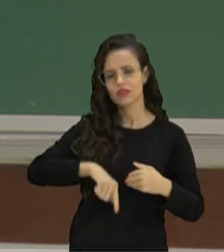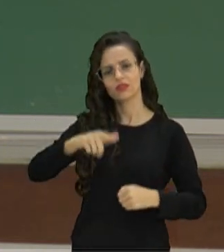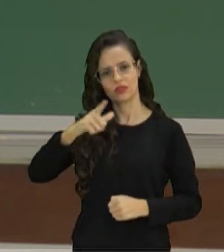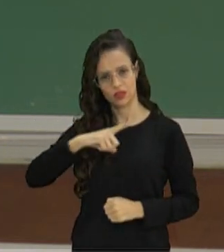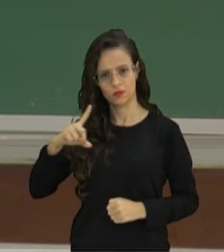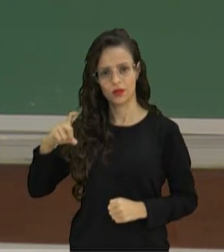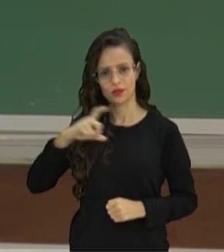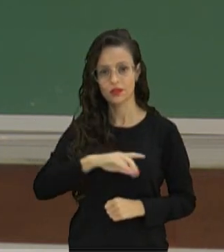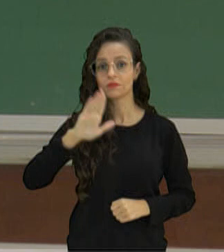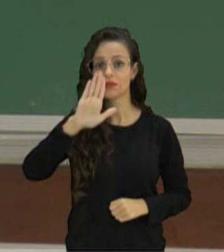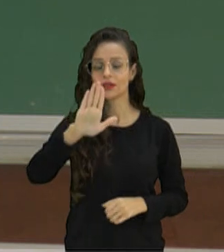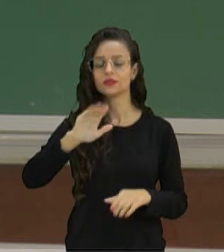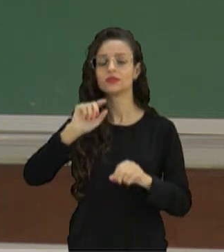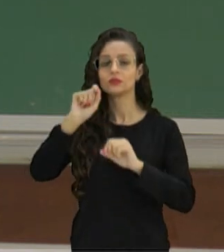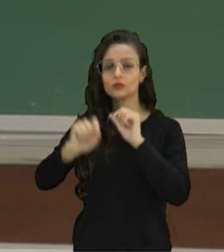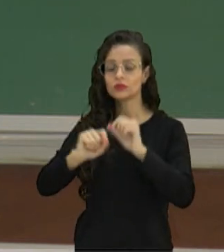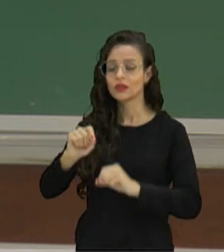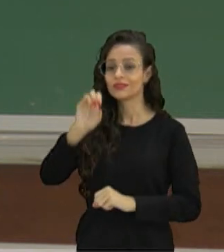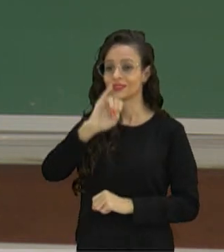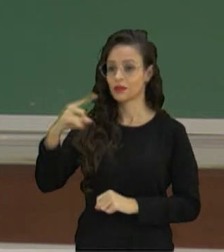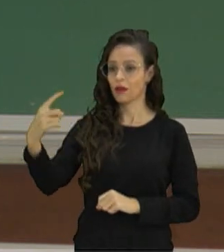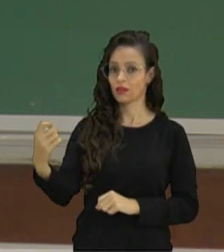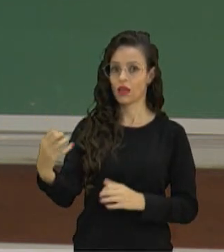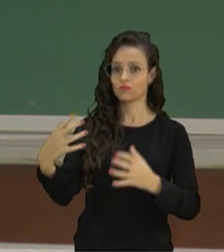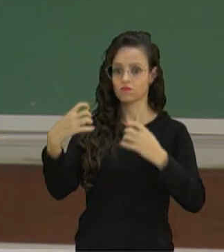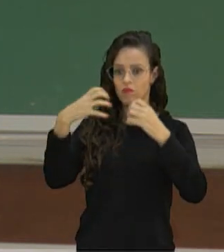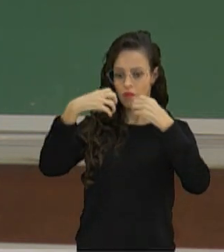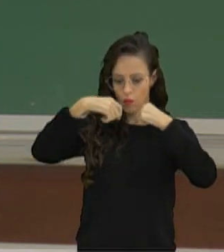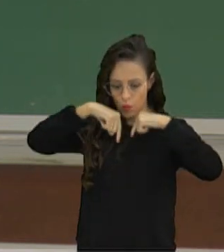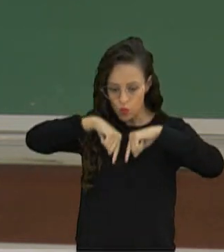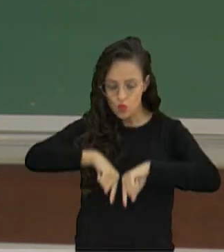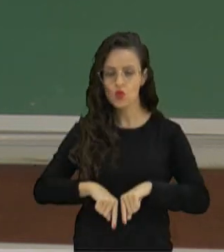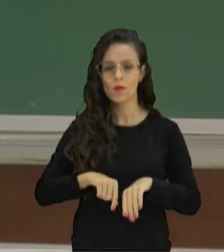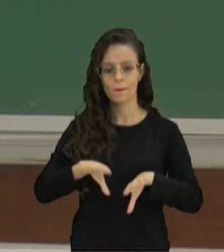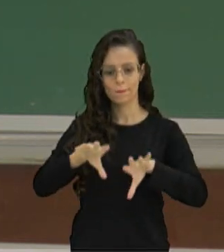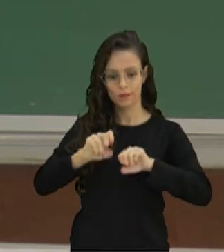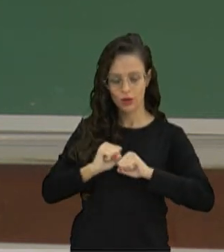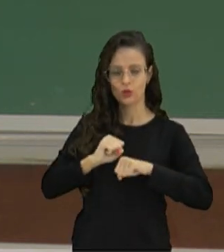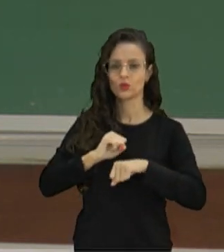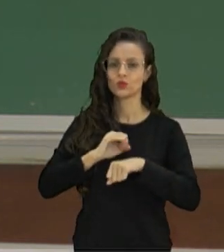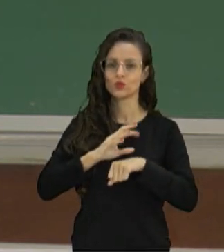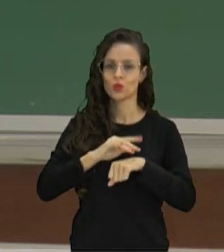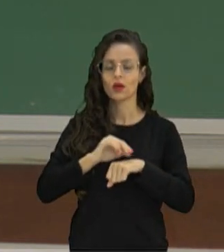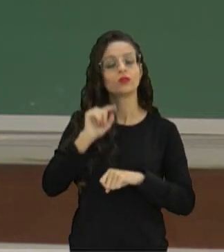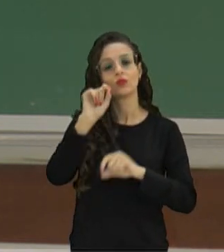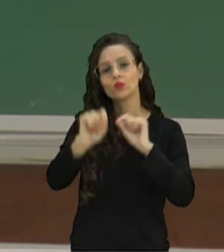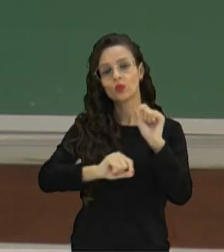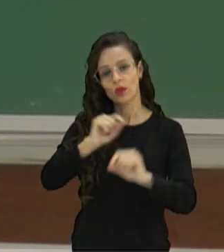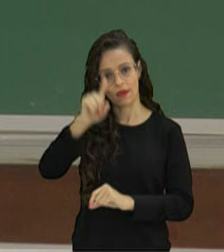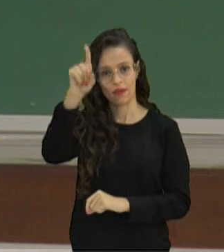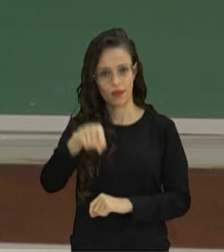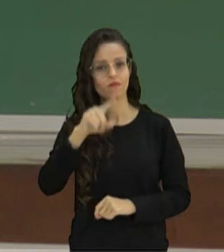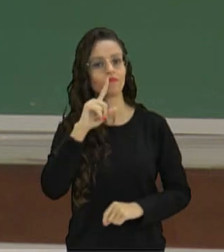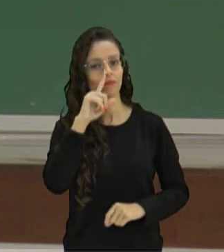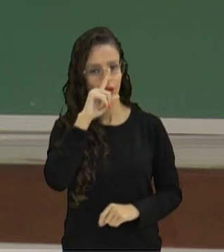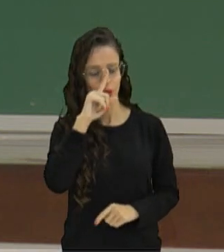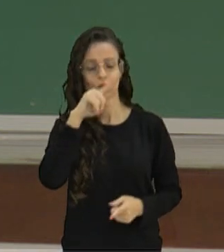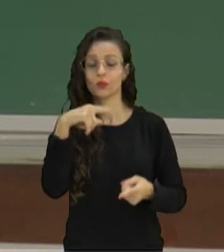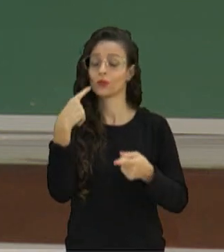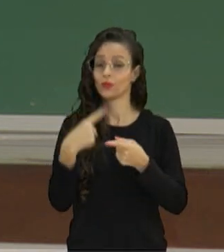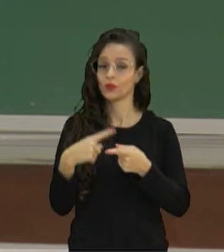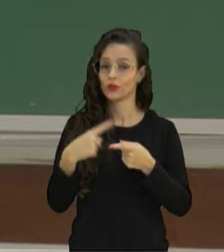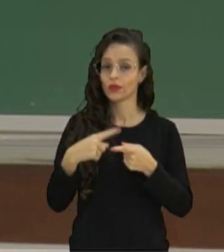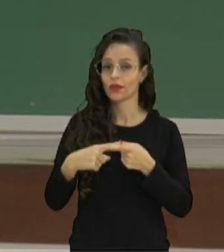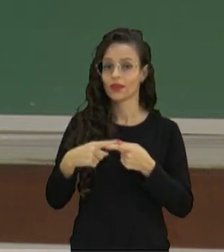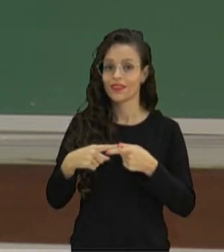mas aquelas que nos invadem para nos provocar doenças, elas são perigosas no sentido de que